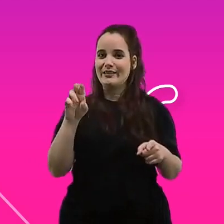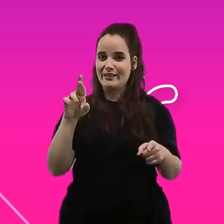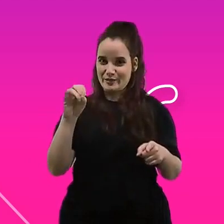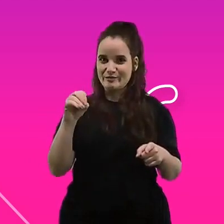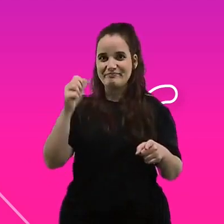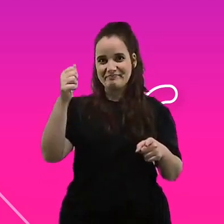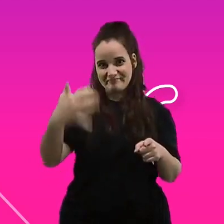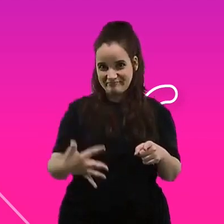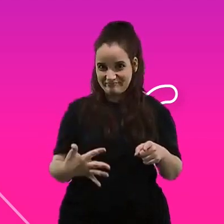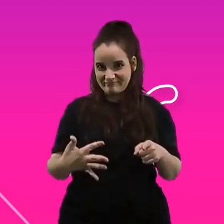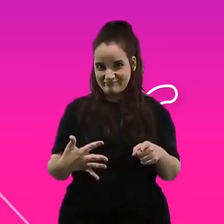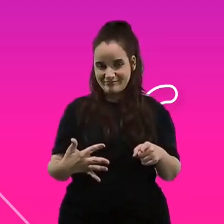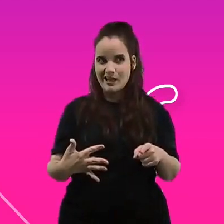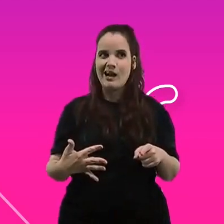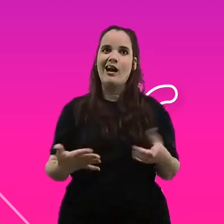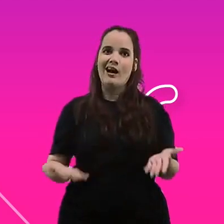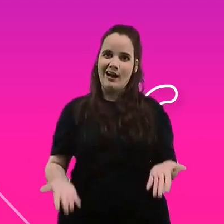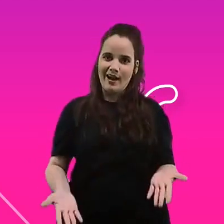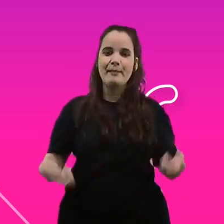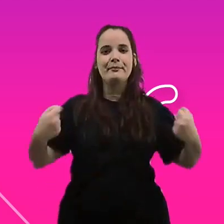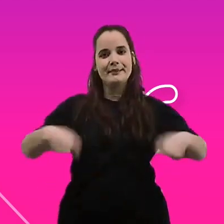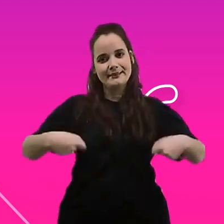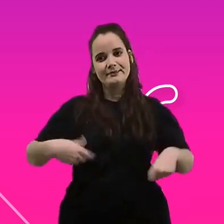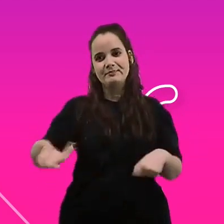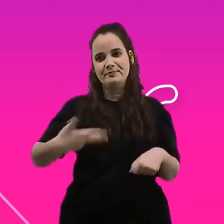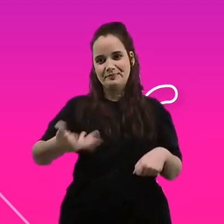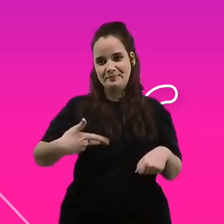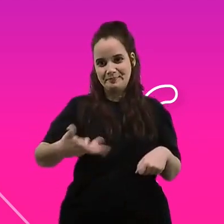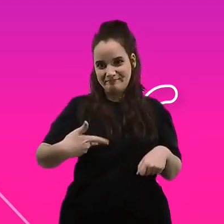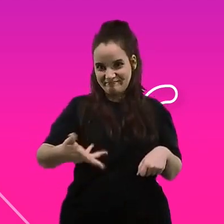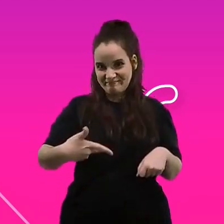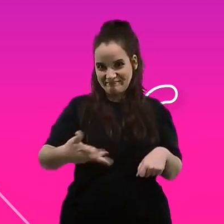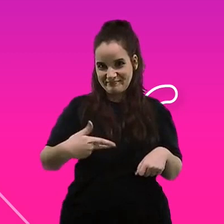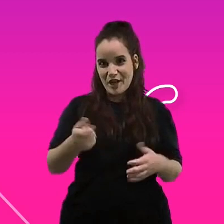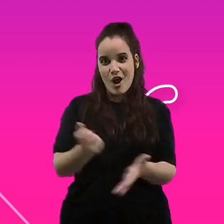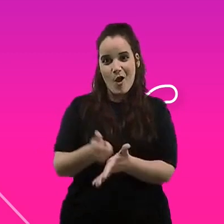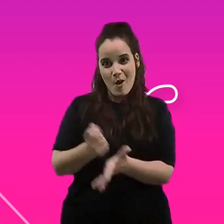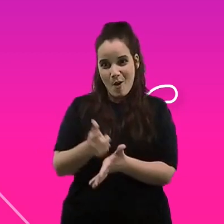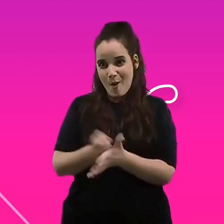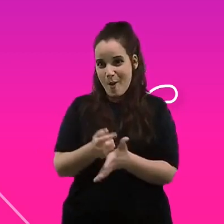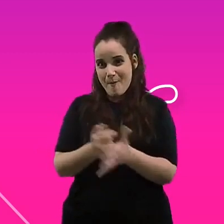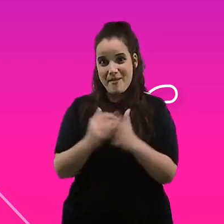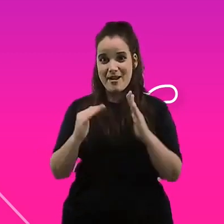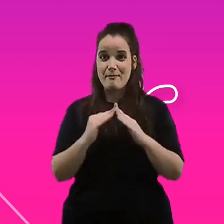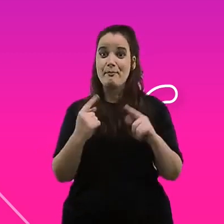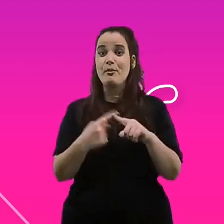uma digitalização, uma aceleração, né? Até então, não necessariamente era uma